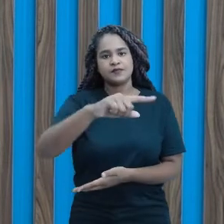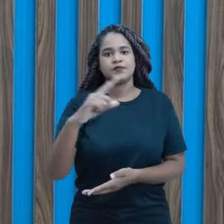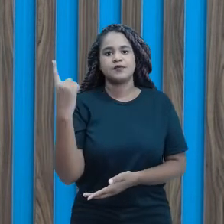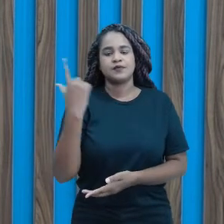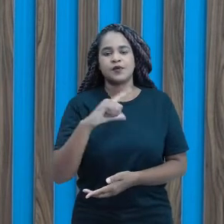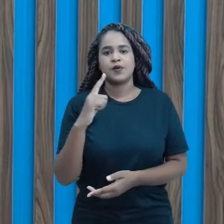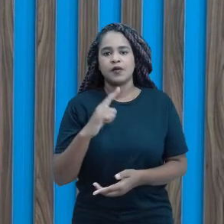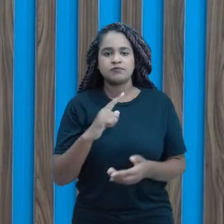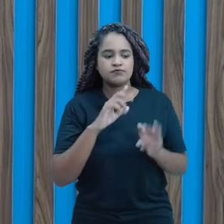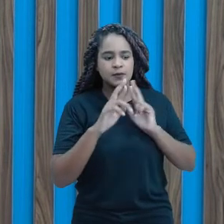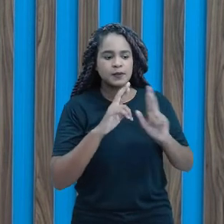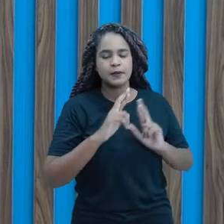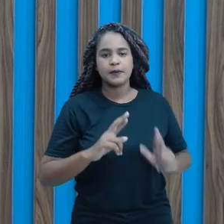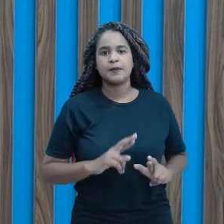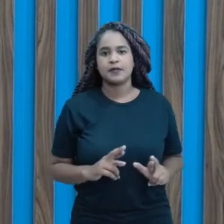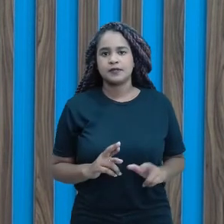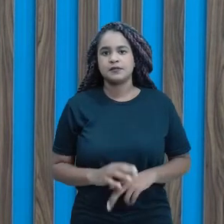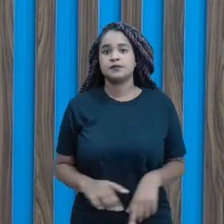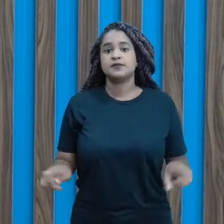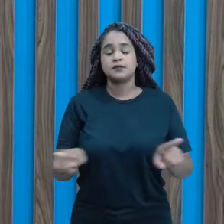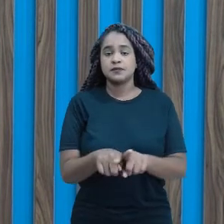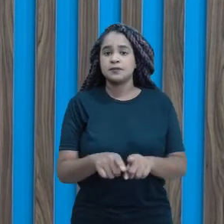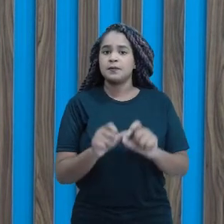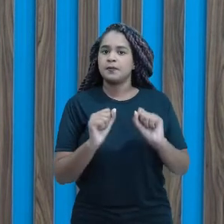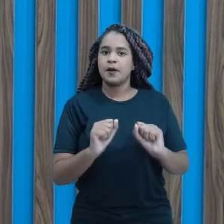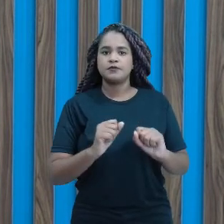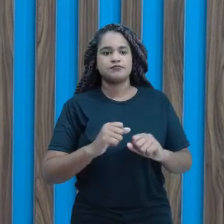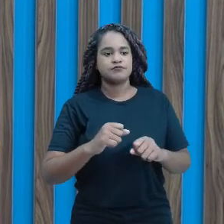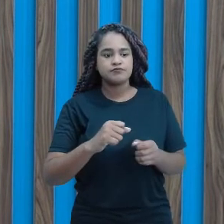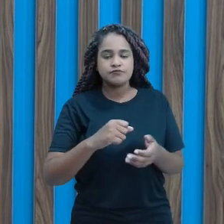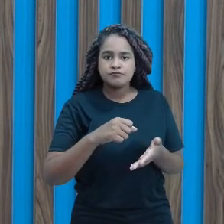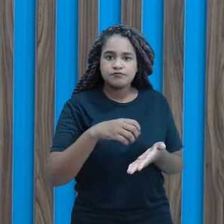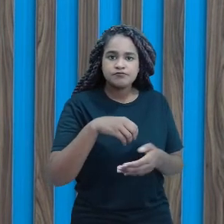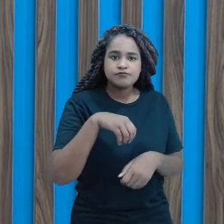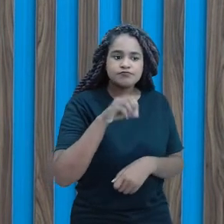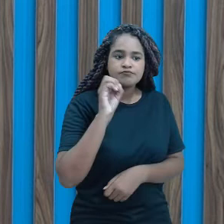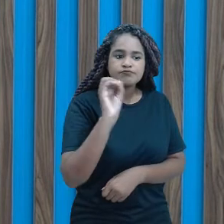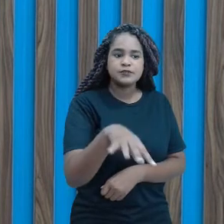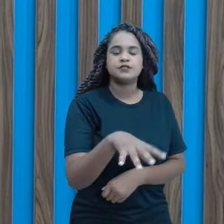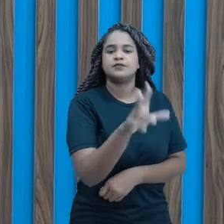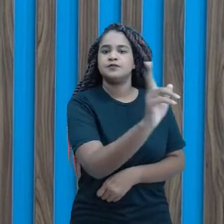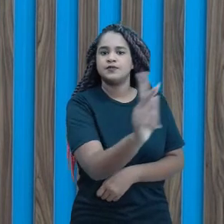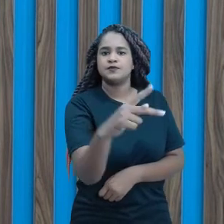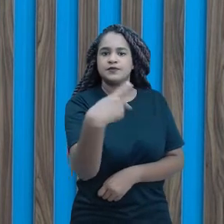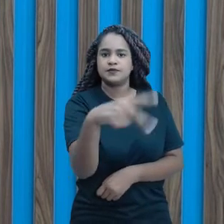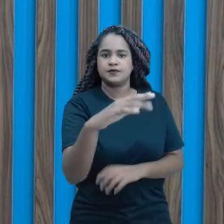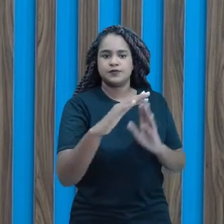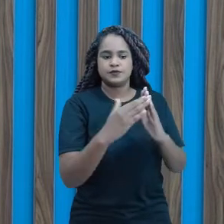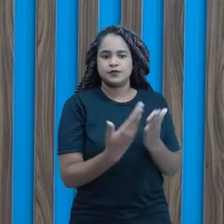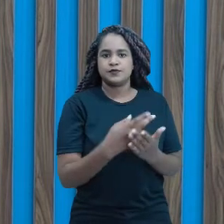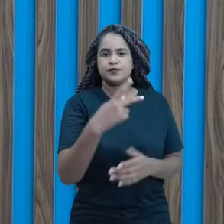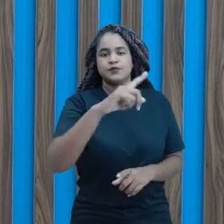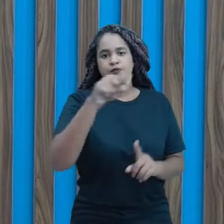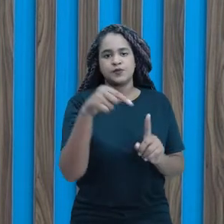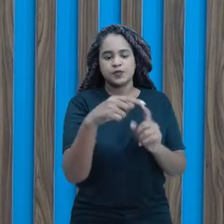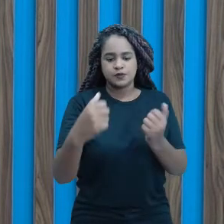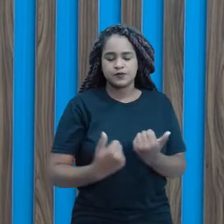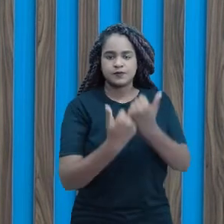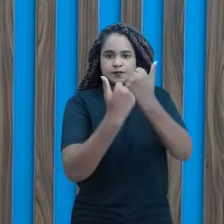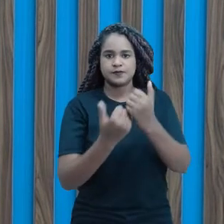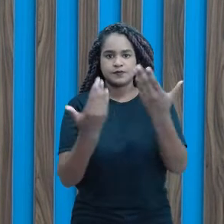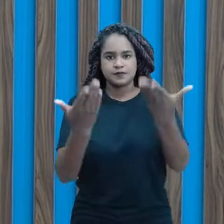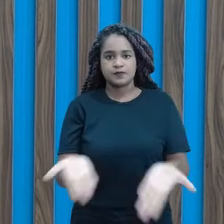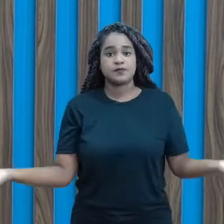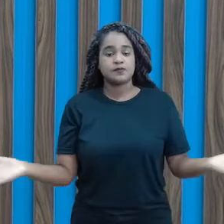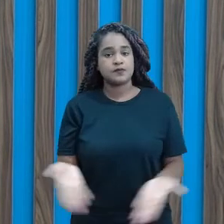as questões, certo? Mandando também para o seu professor aí na sua escola, para ele te dar todo o suporte, certo? Então, eu vou passar agora a palavra